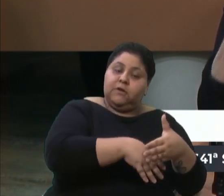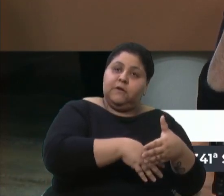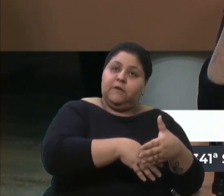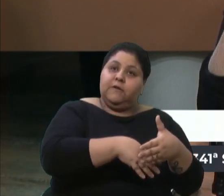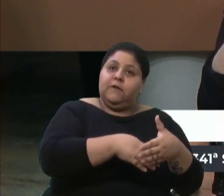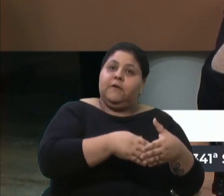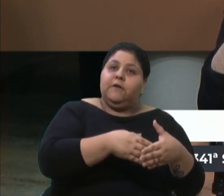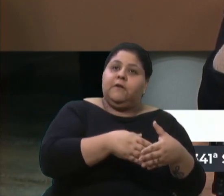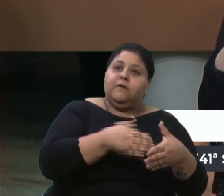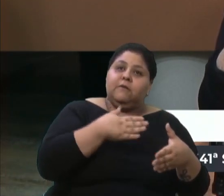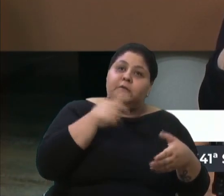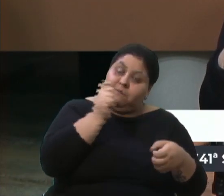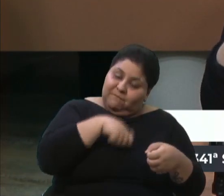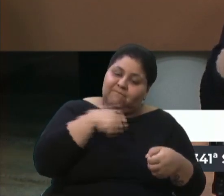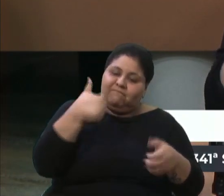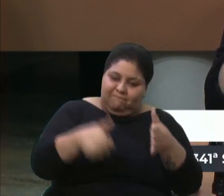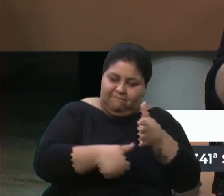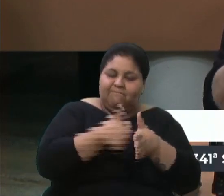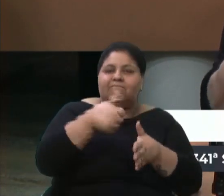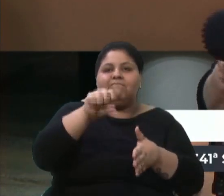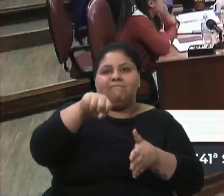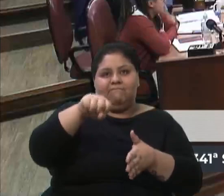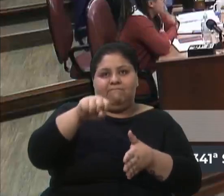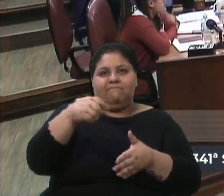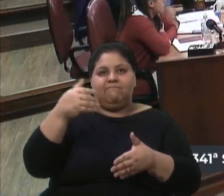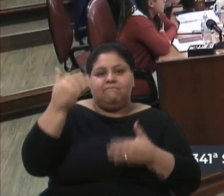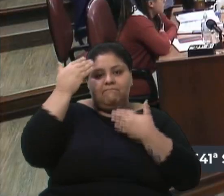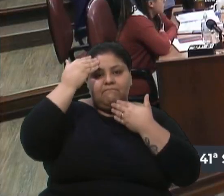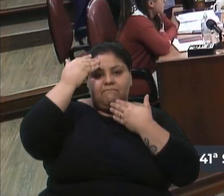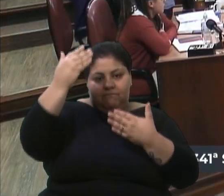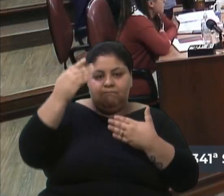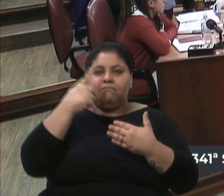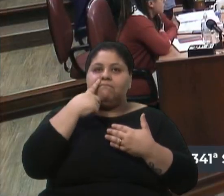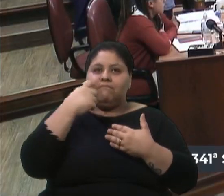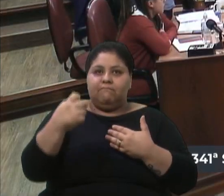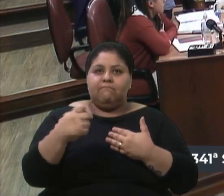acho que precisa melhorar, sim. Obrigado, vereadora Gladys. Era isso, presidente, no momento oportuno.